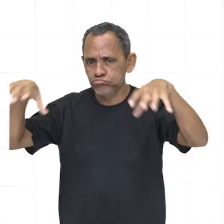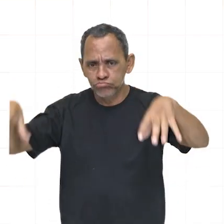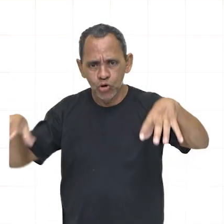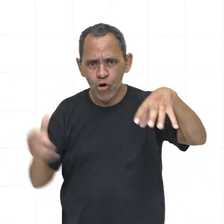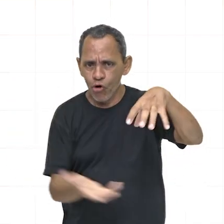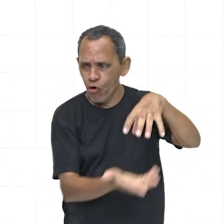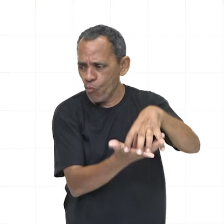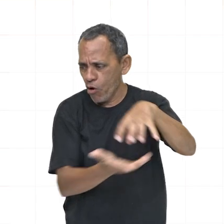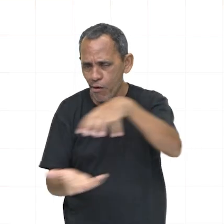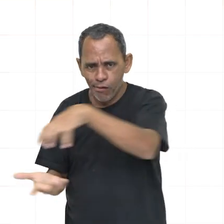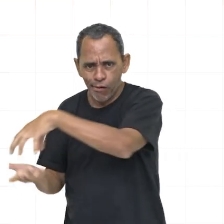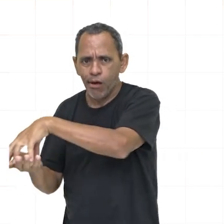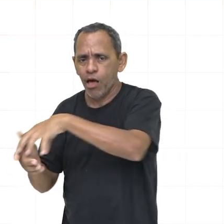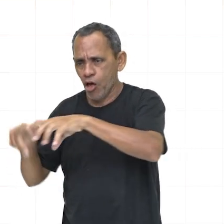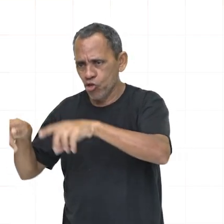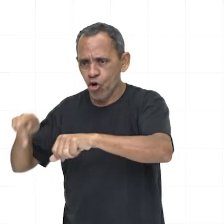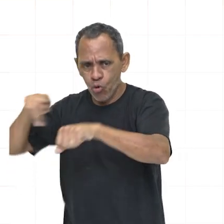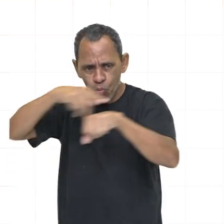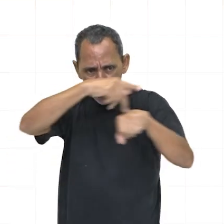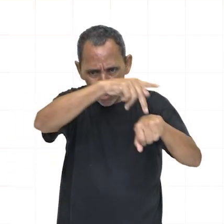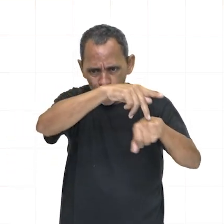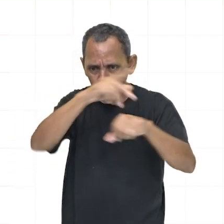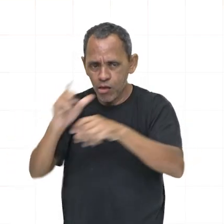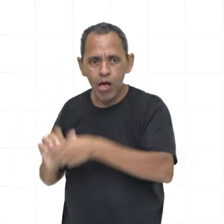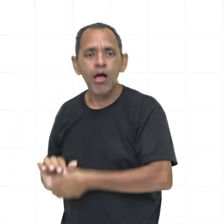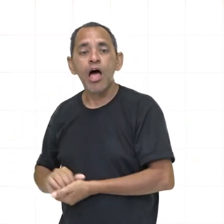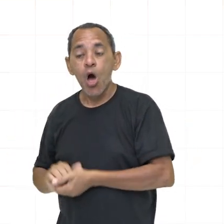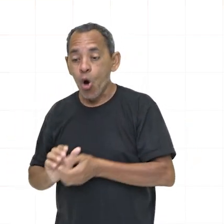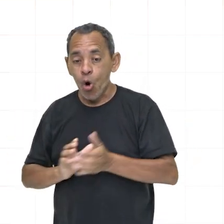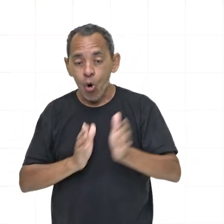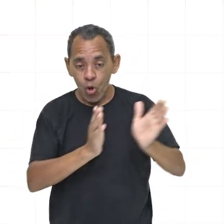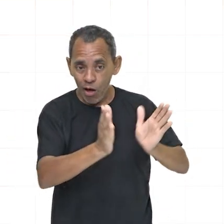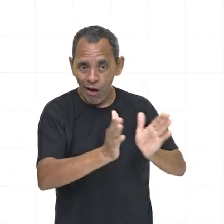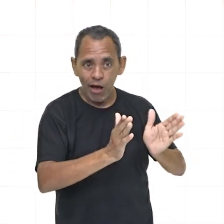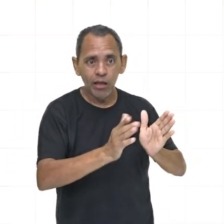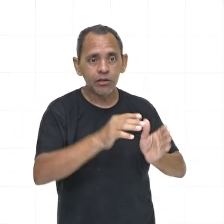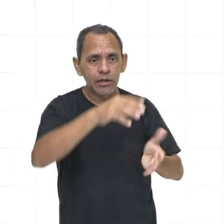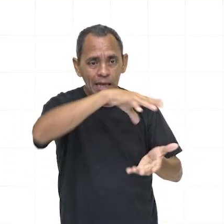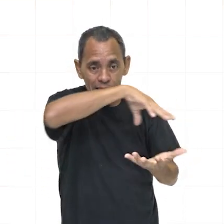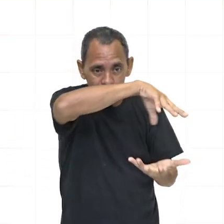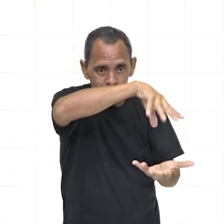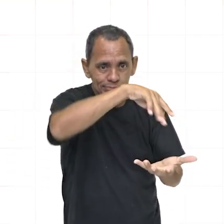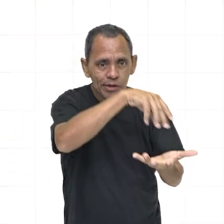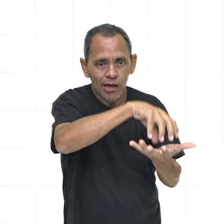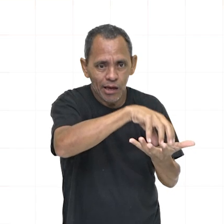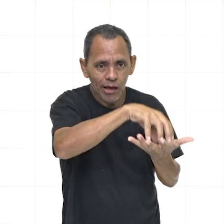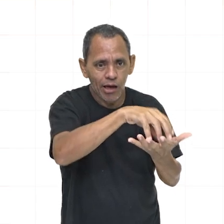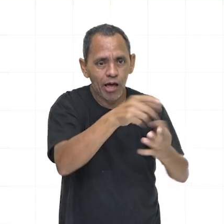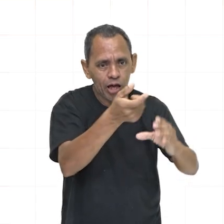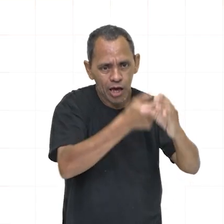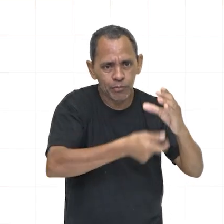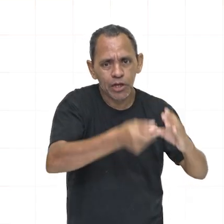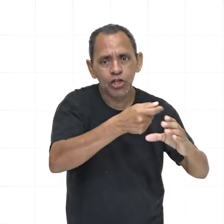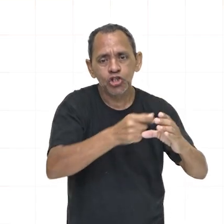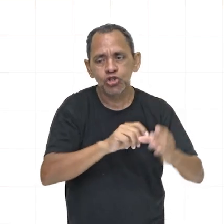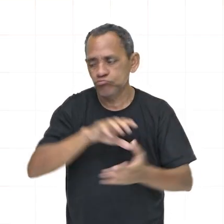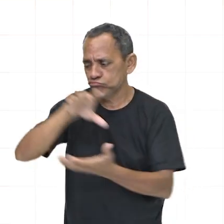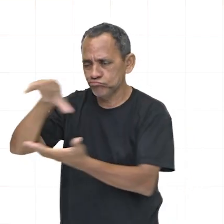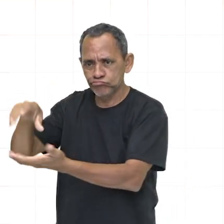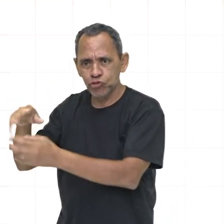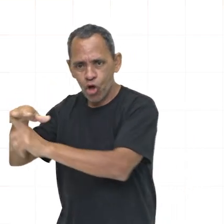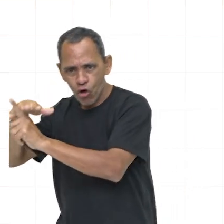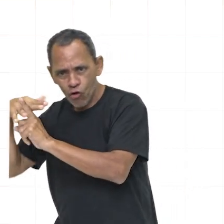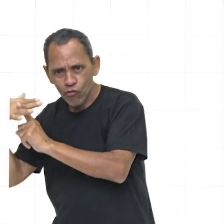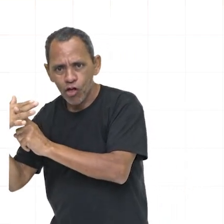alianças militares, para fortalecer os laços com os aliados, de um lado e de outro, né, cada um com os